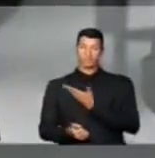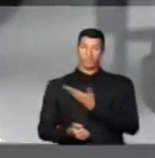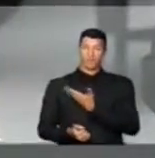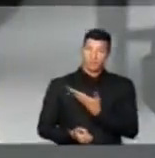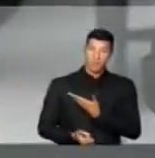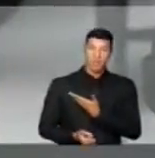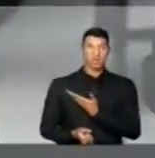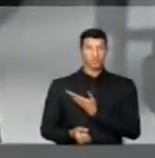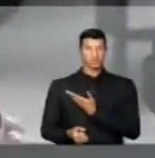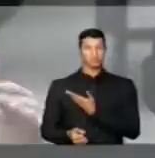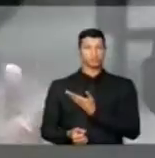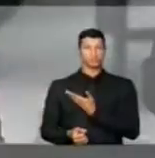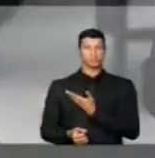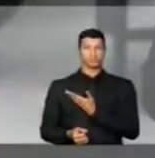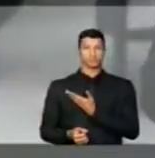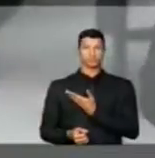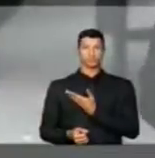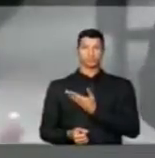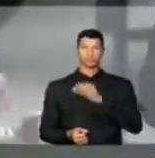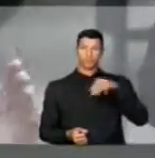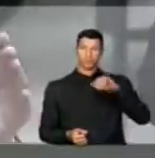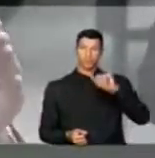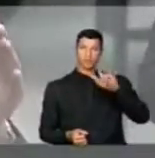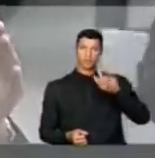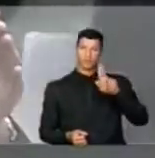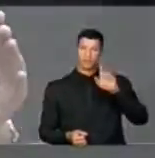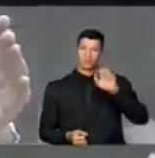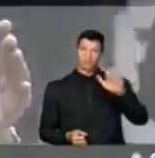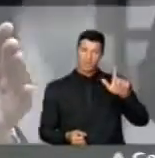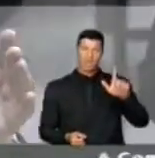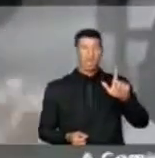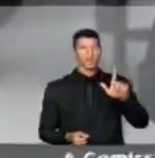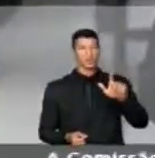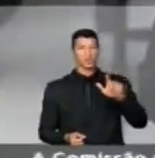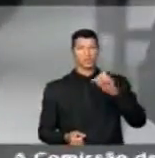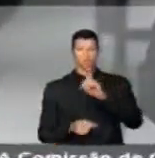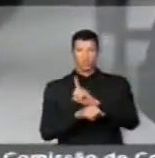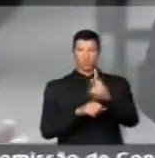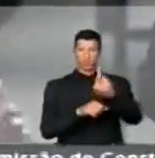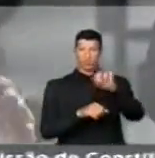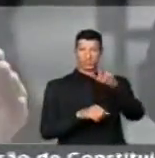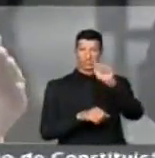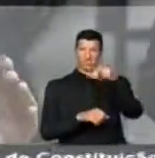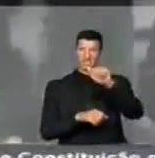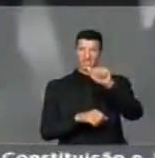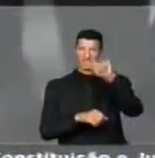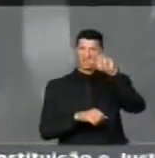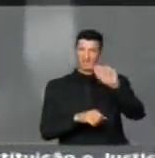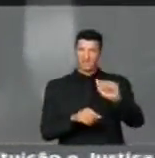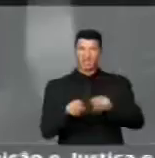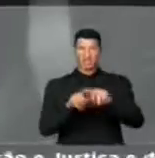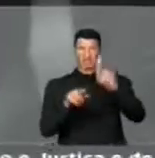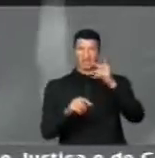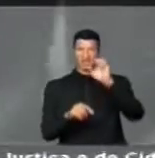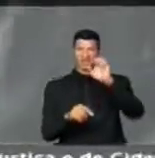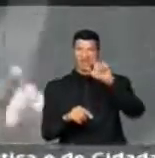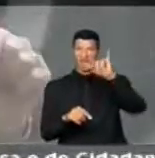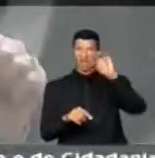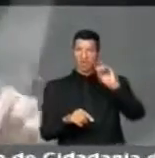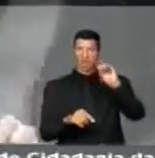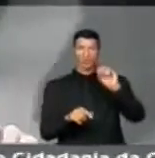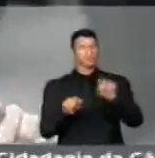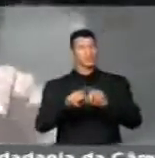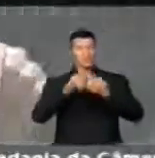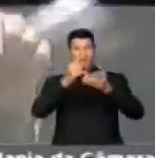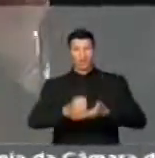amigos, podemos dizer assim, Miguel Reale Júnior, doutora Janaína e Hélio Bicudo, e